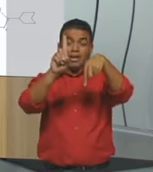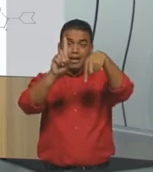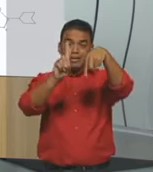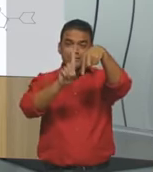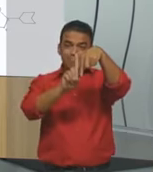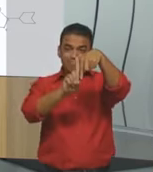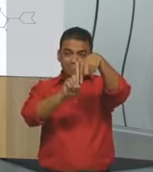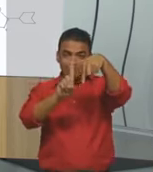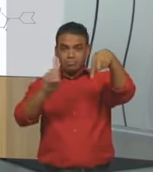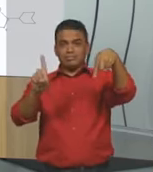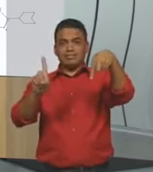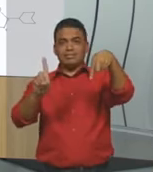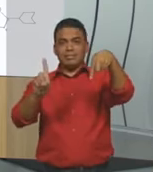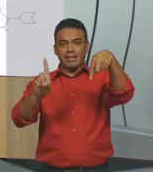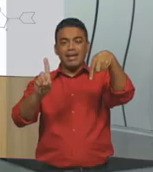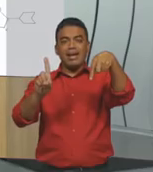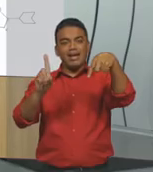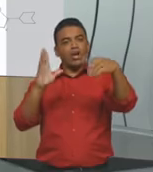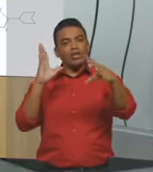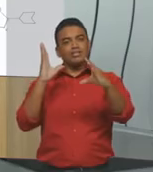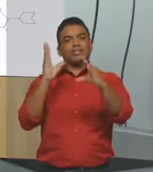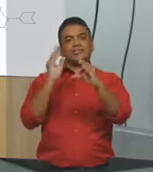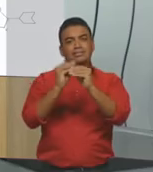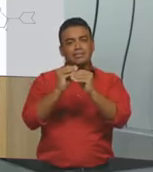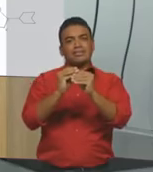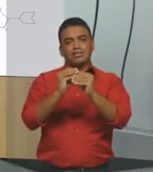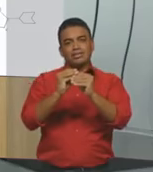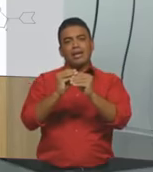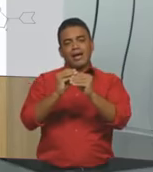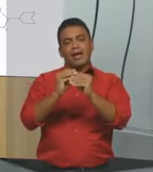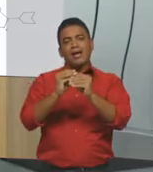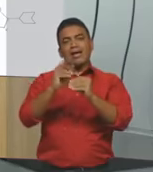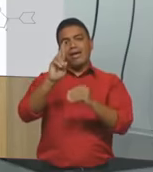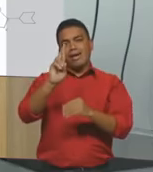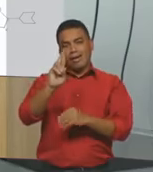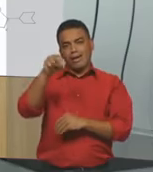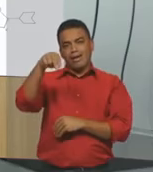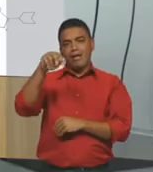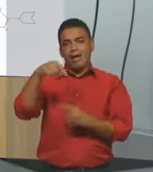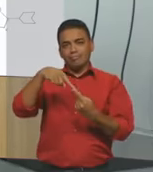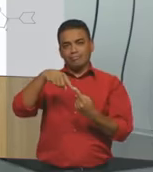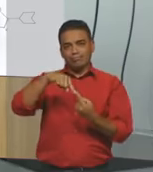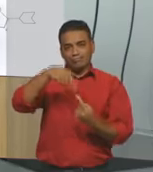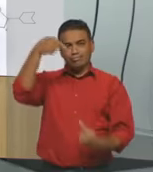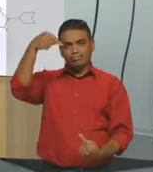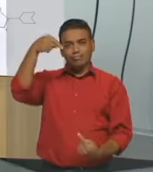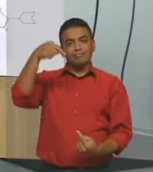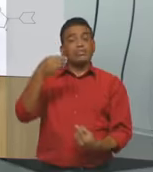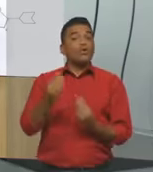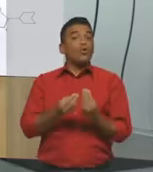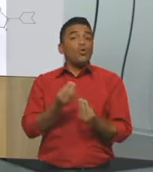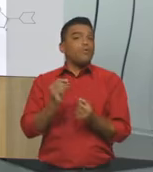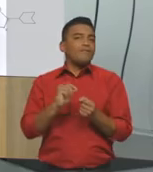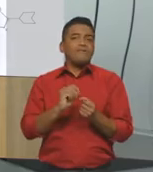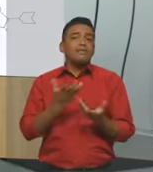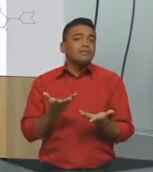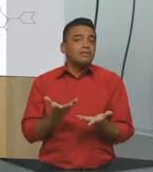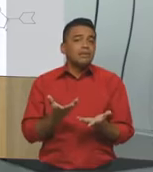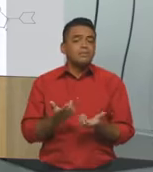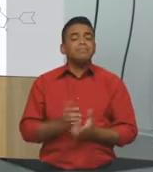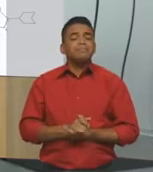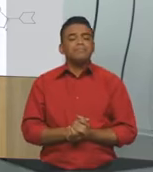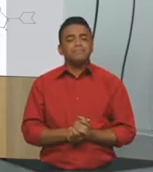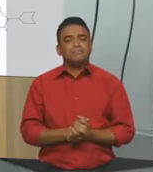separar para, então, sintetizar a fita de RNA. Como que vai ser feito? Primeiro,